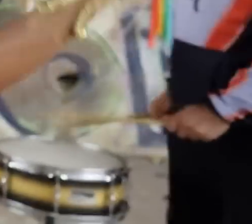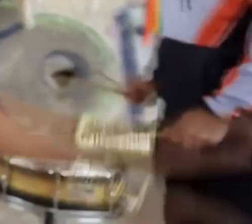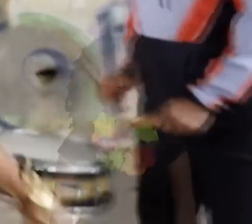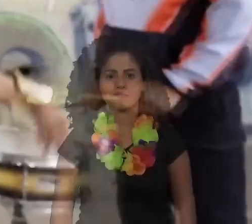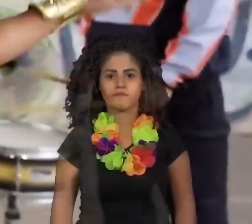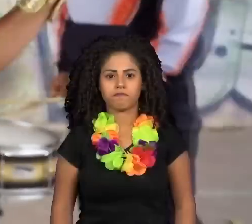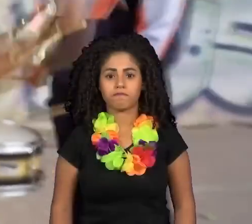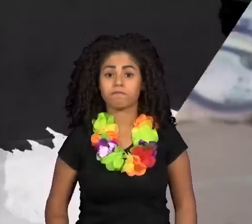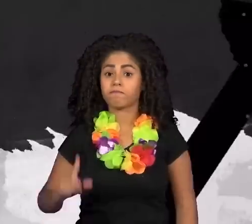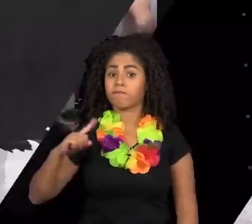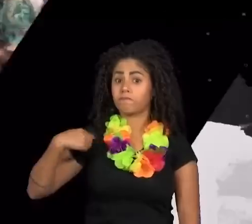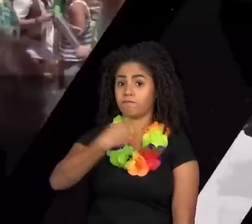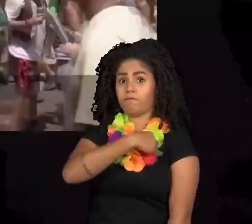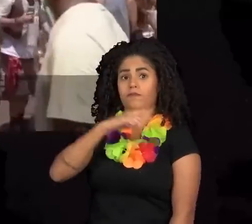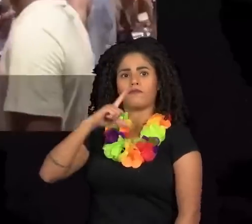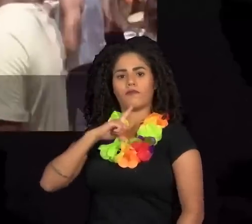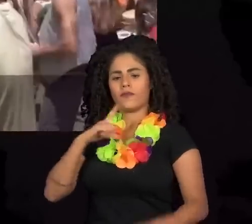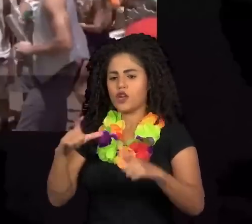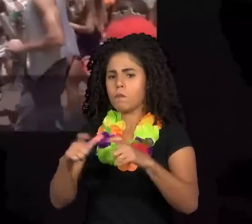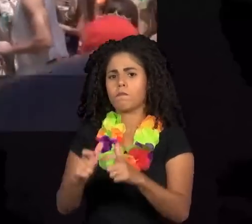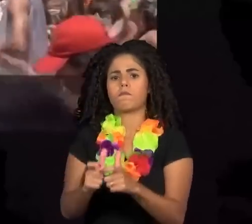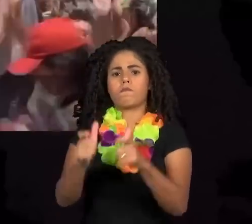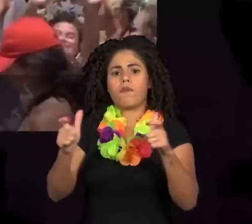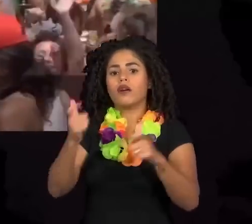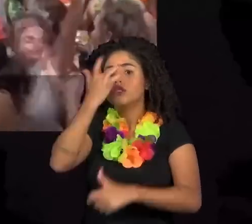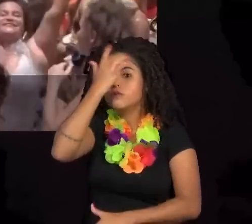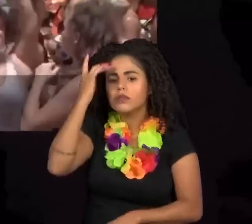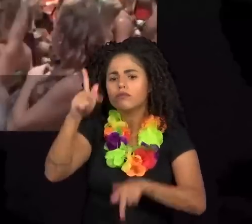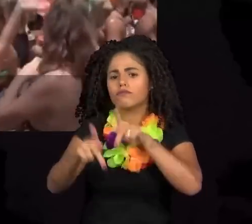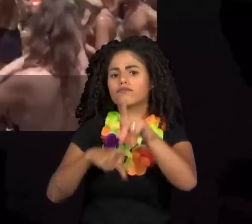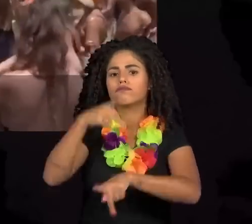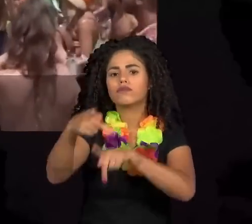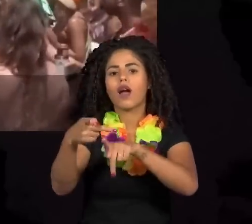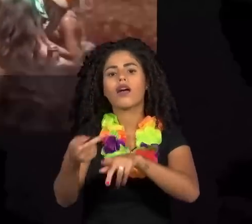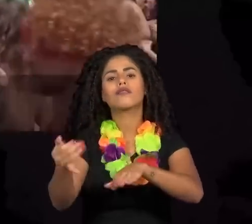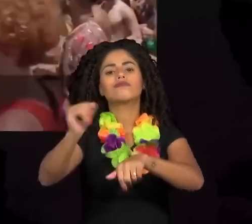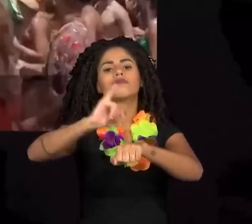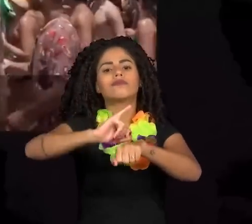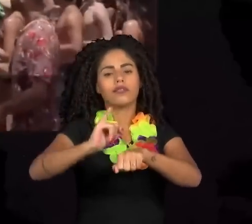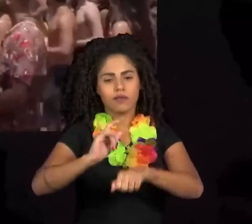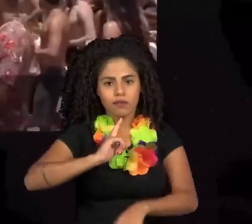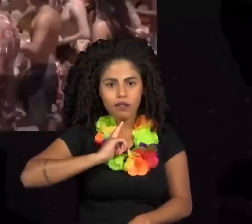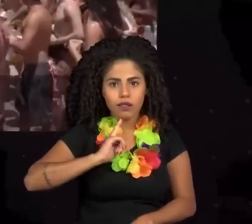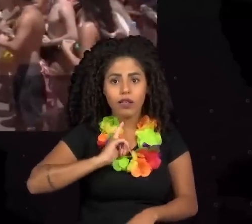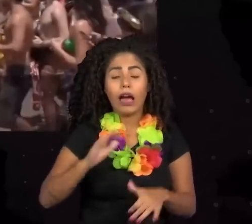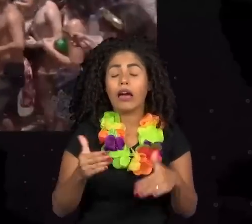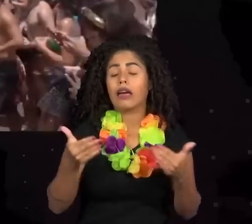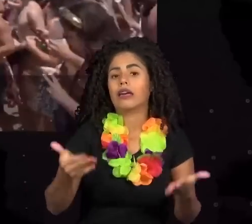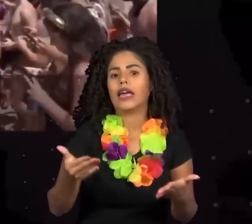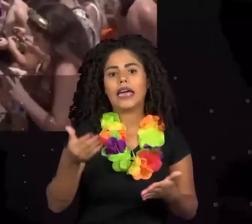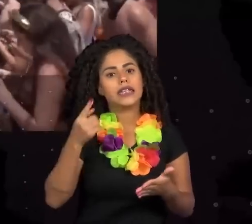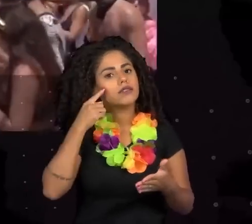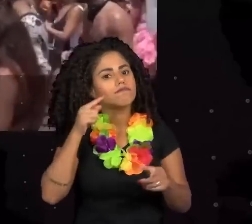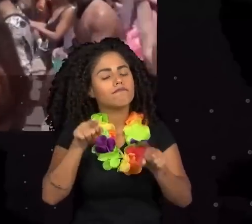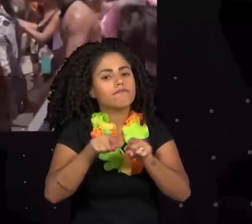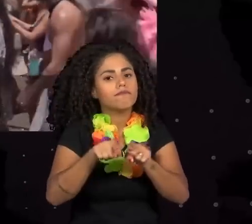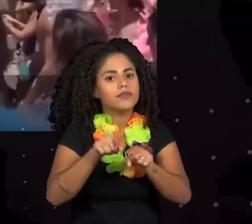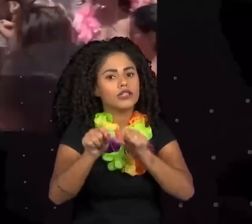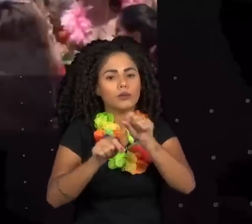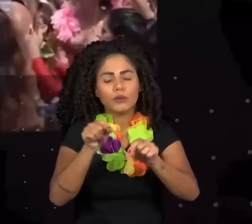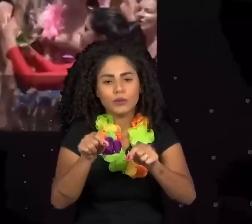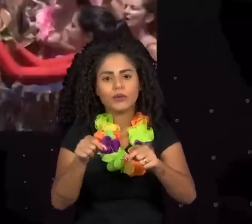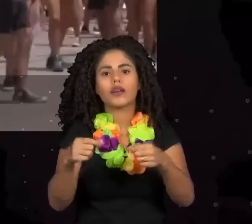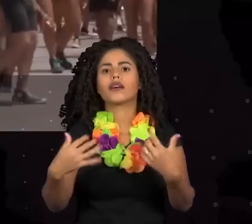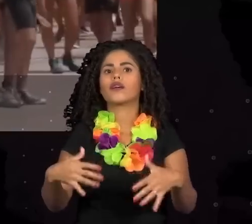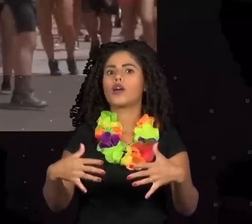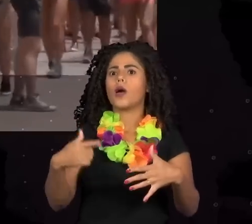Nós temos uma concentração muito grande de blocos no centro, e aí acaba também isso gerando uma